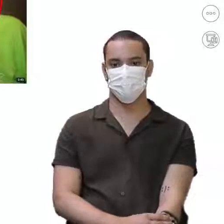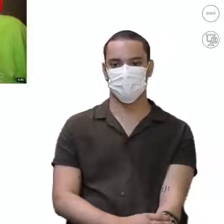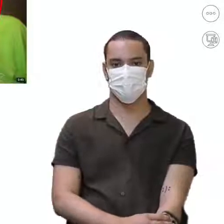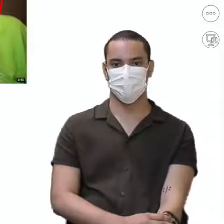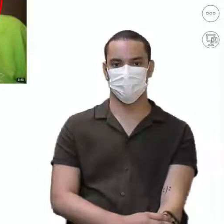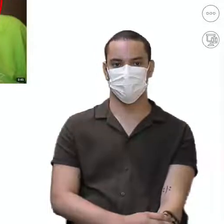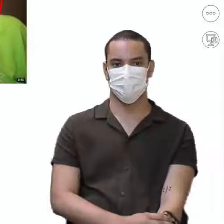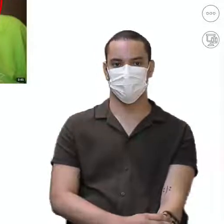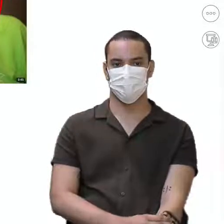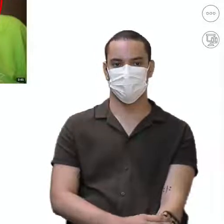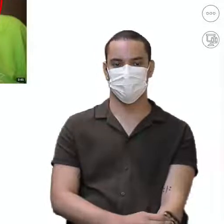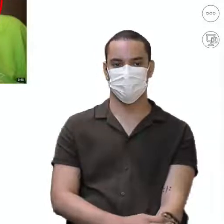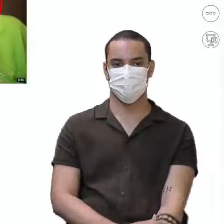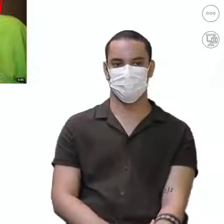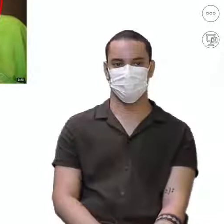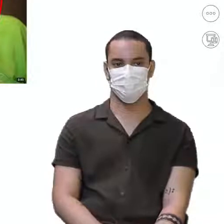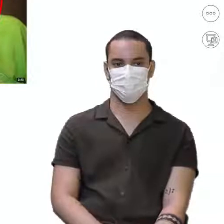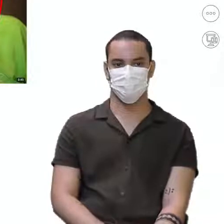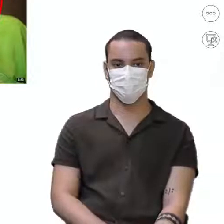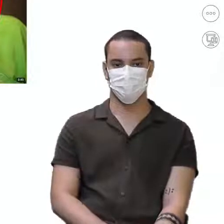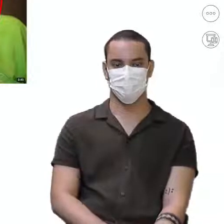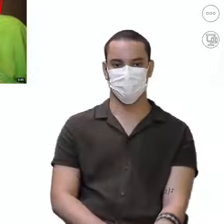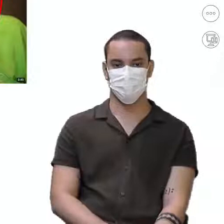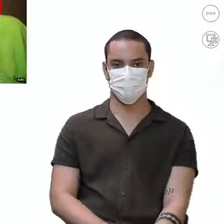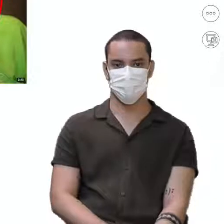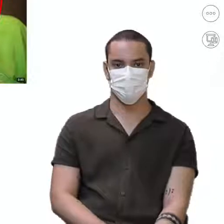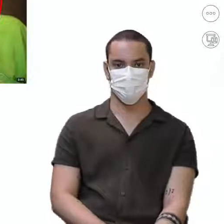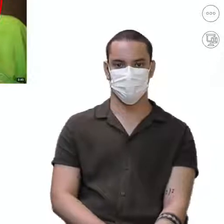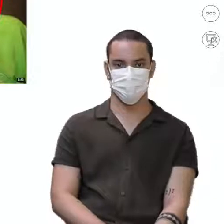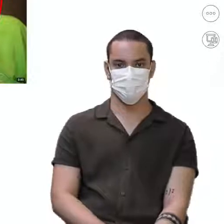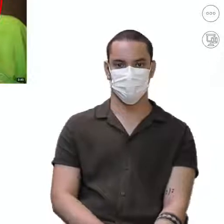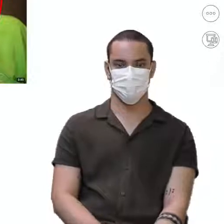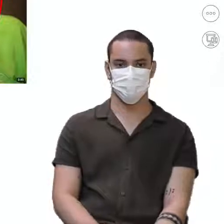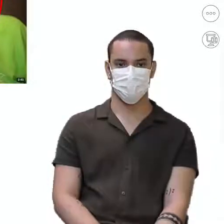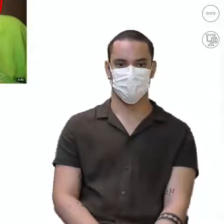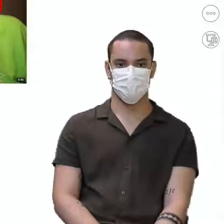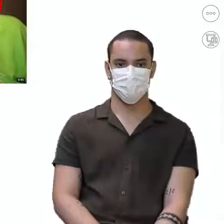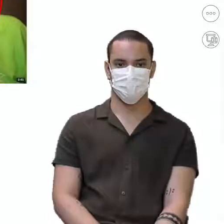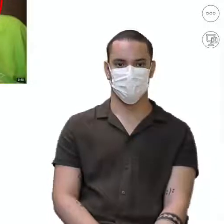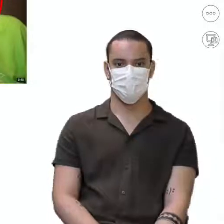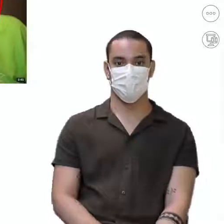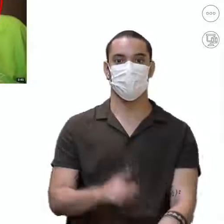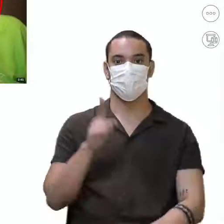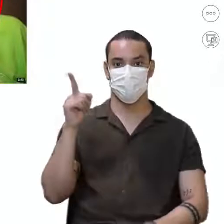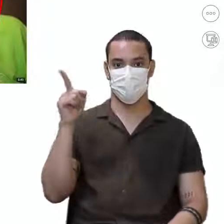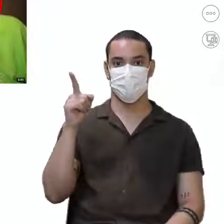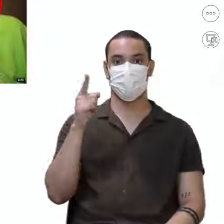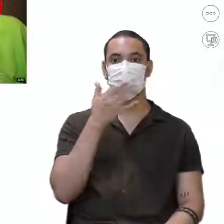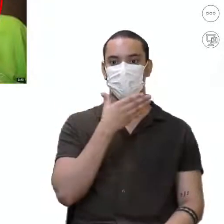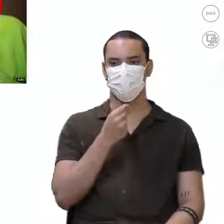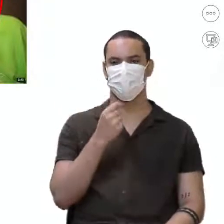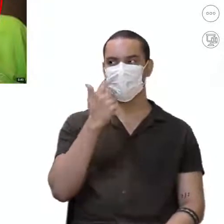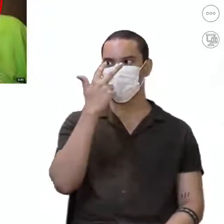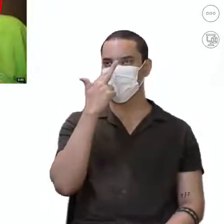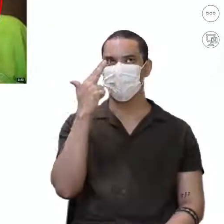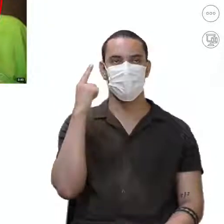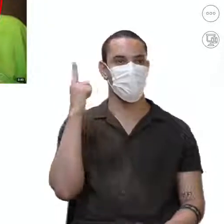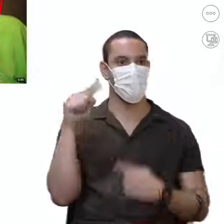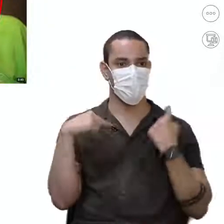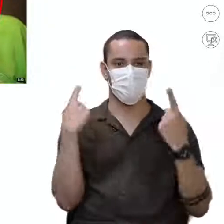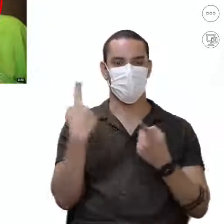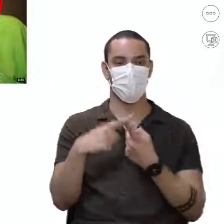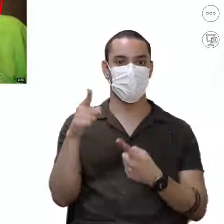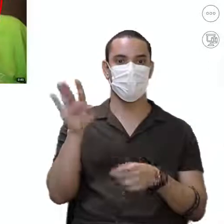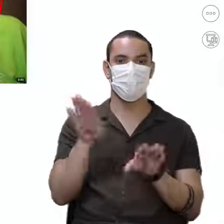oldest person to do the Ice Bucket Challenge. Esse Jack, ele é doidão, né? Porque ele também foi a